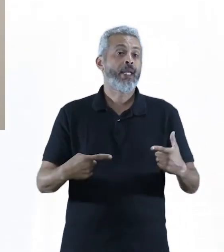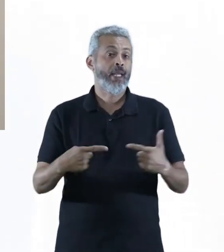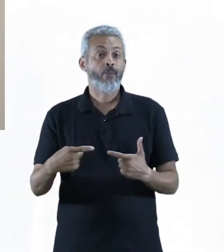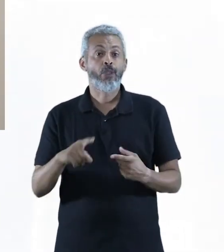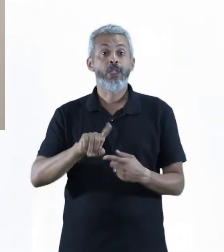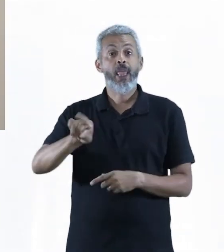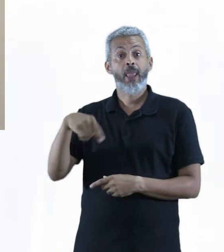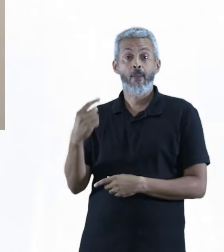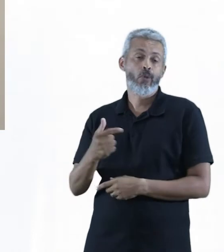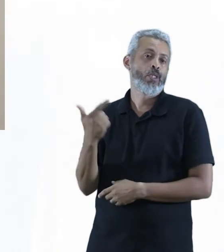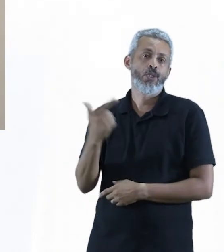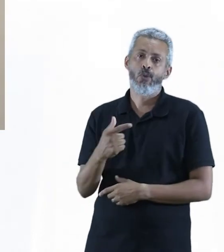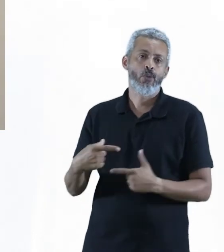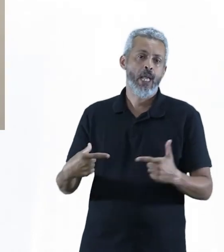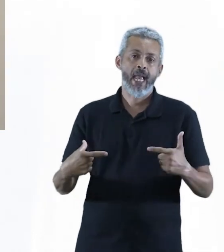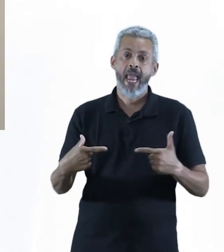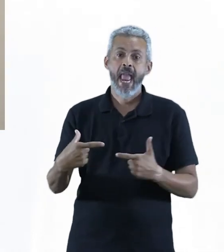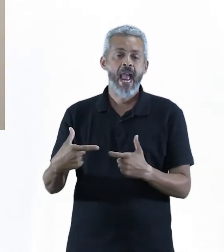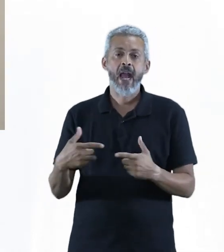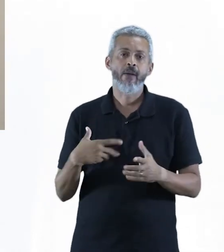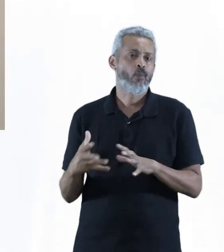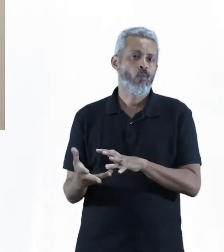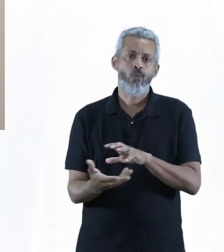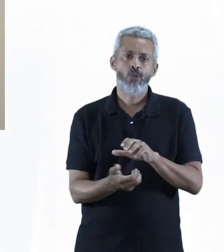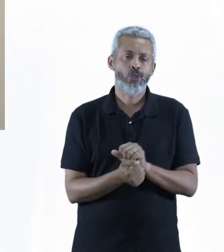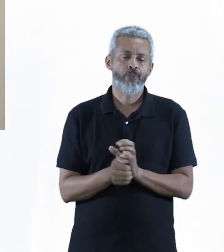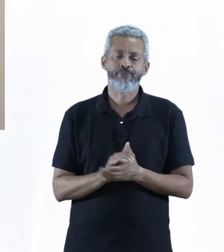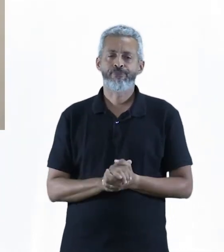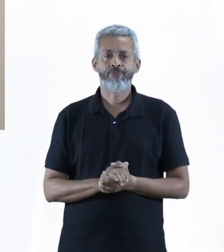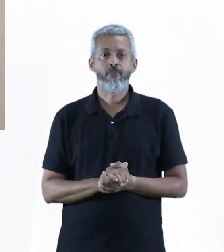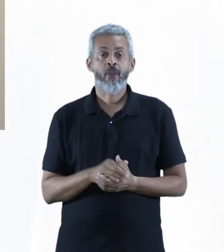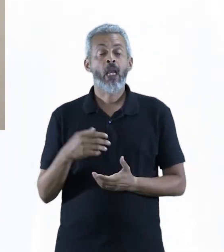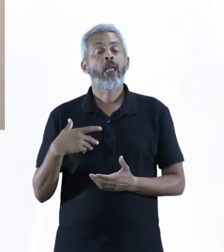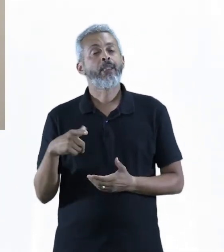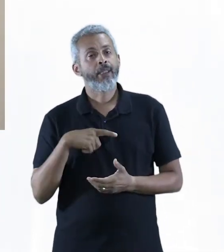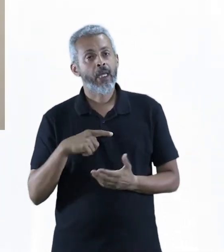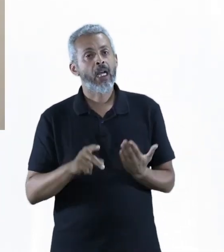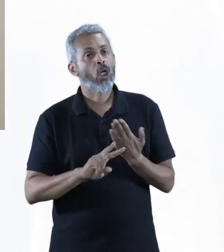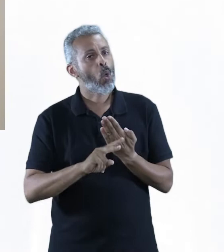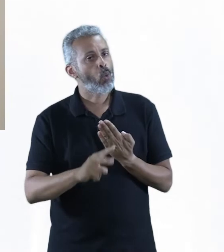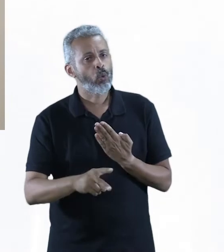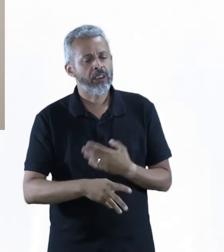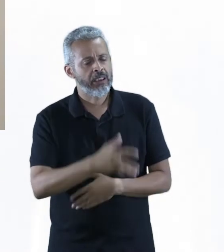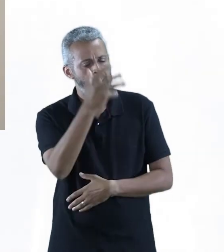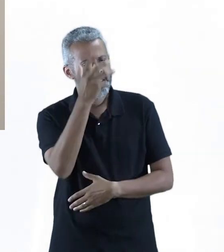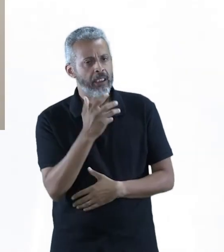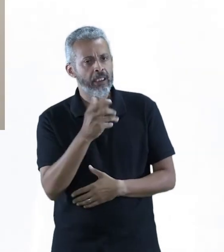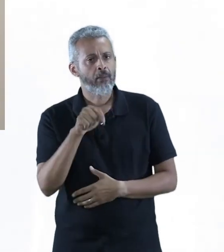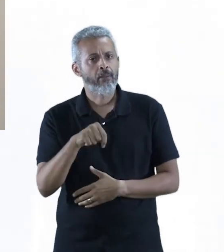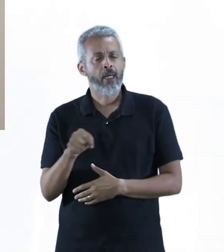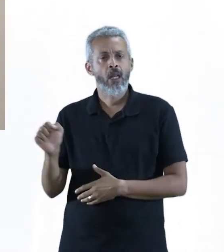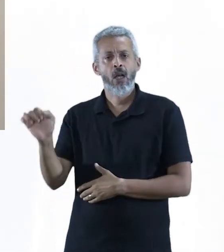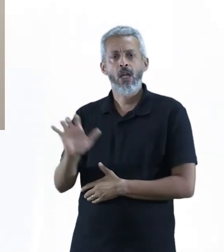Primeiro com a Primeira Guerra Mundial e, claro, depois com a Segunda Grande Guerra Mundial, que trouxe